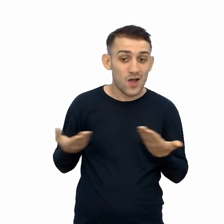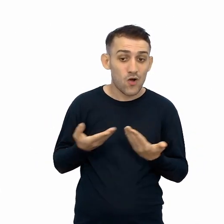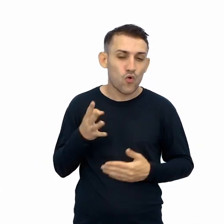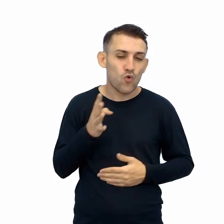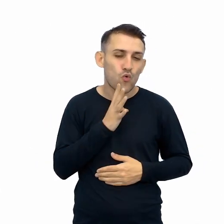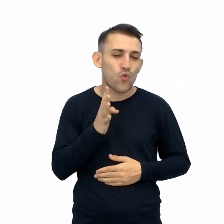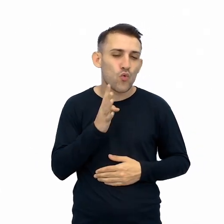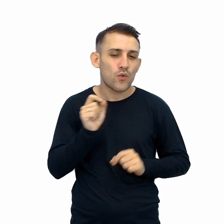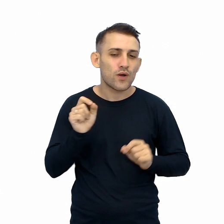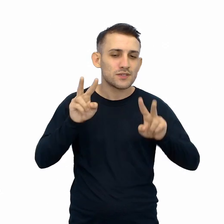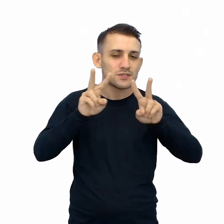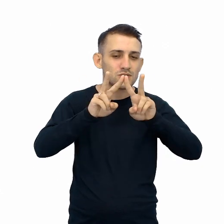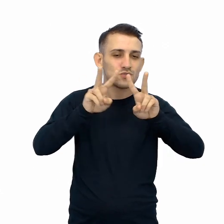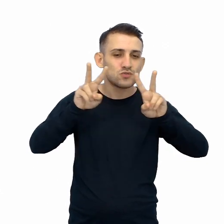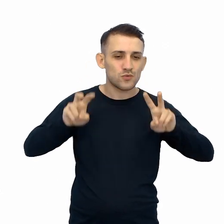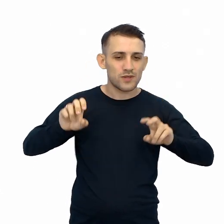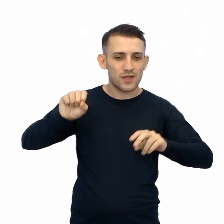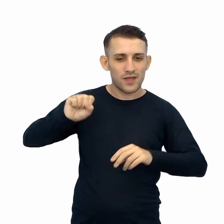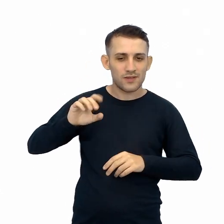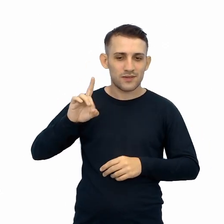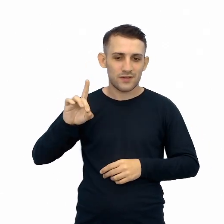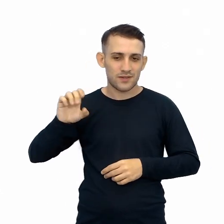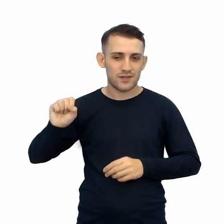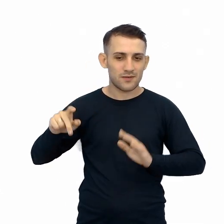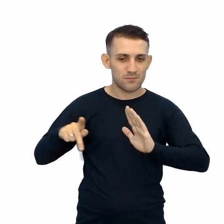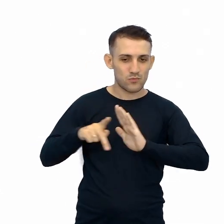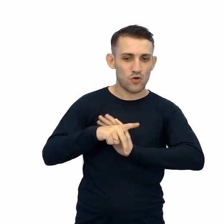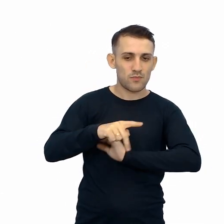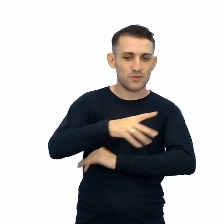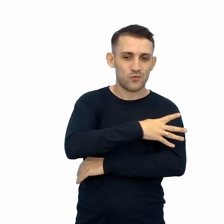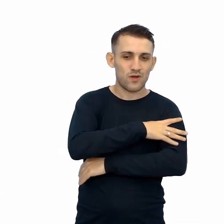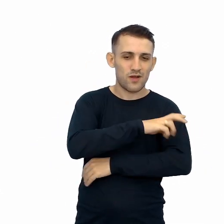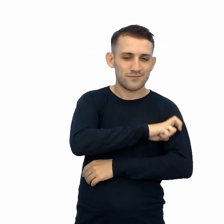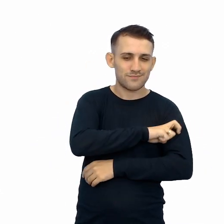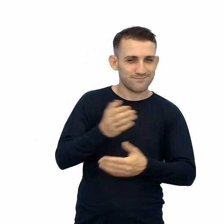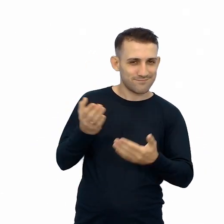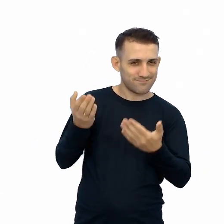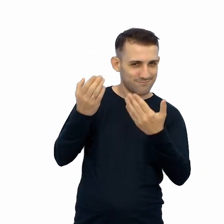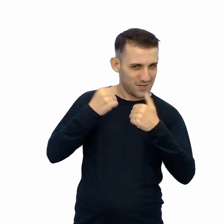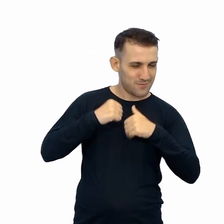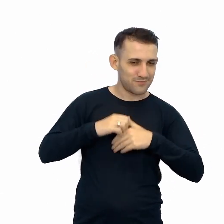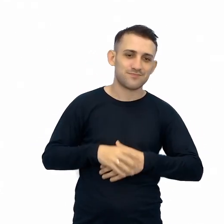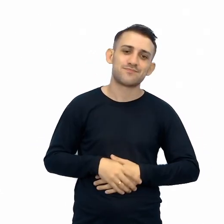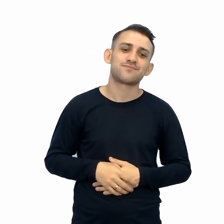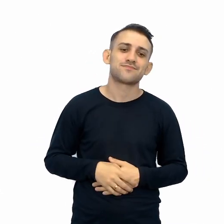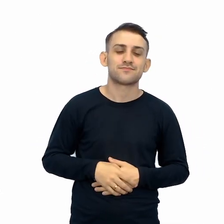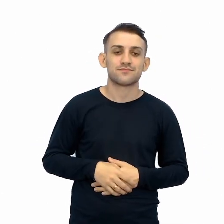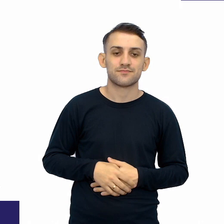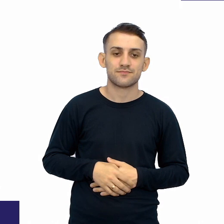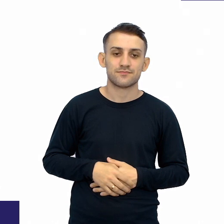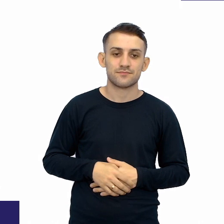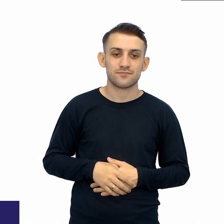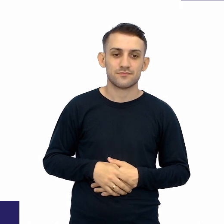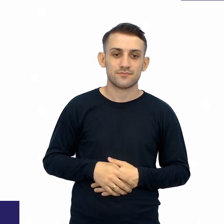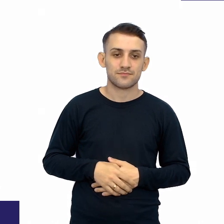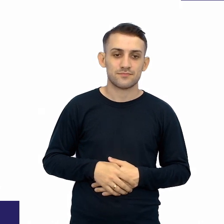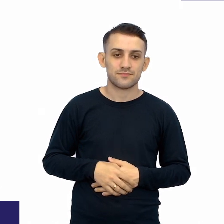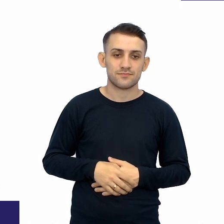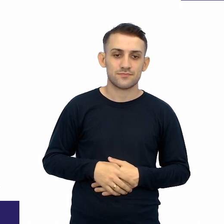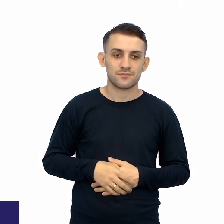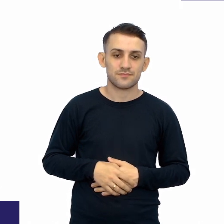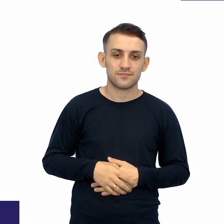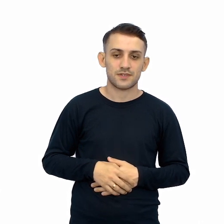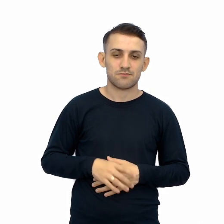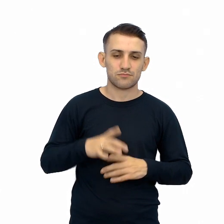um pouquinho sobre as SDs do quarto e do quinto ano? Vamos lá. Sequência didática do